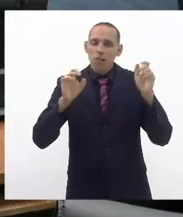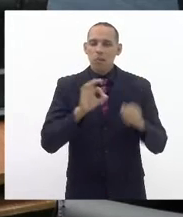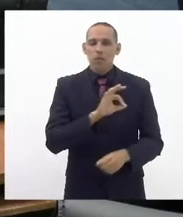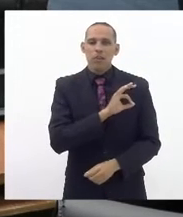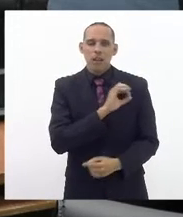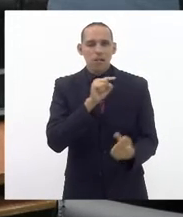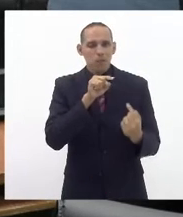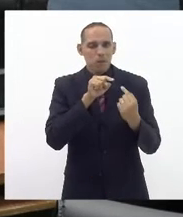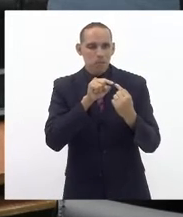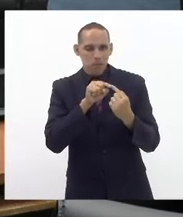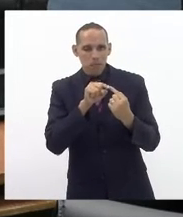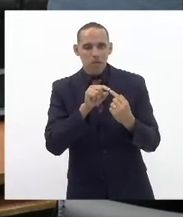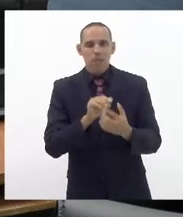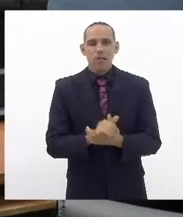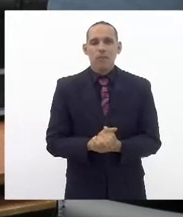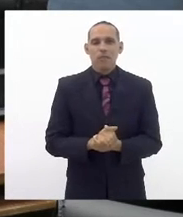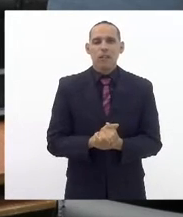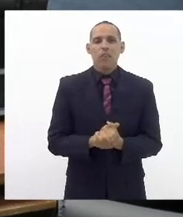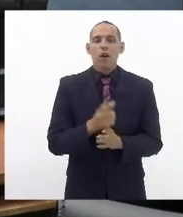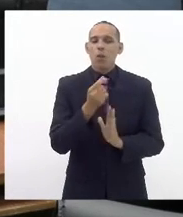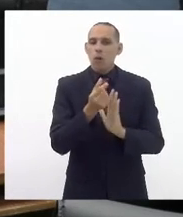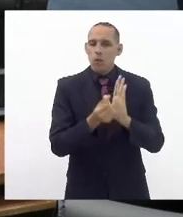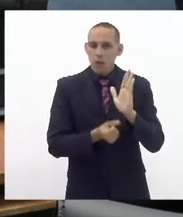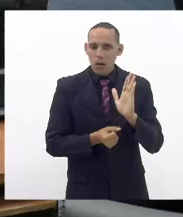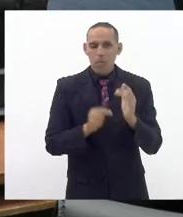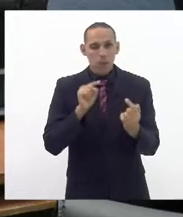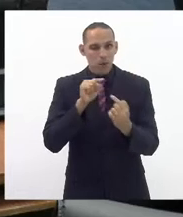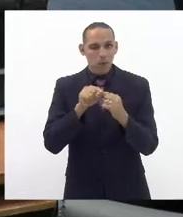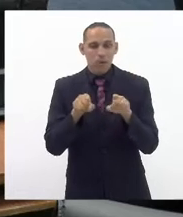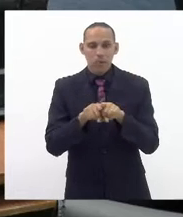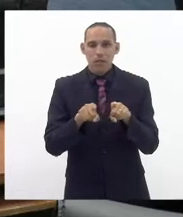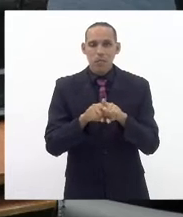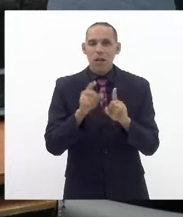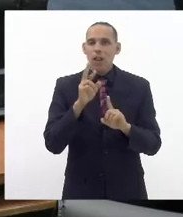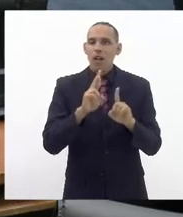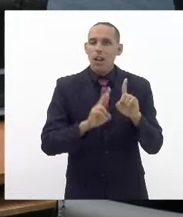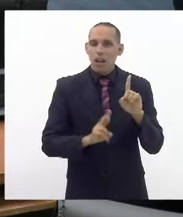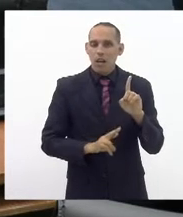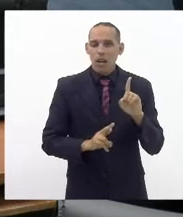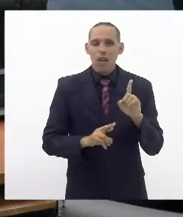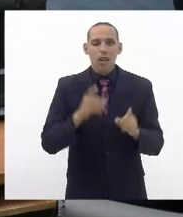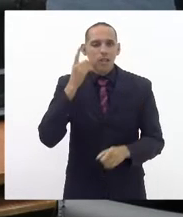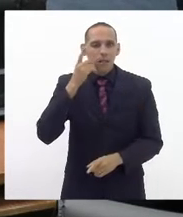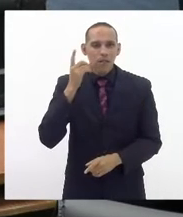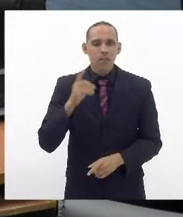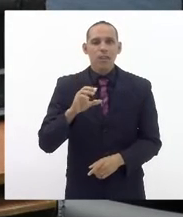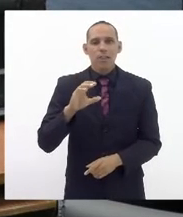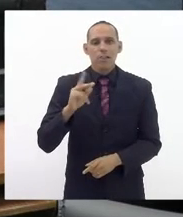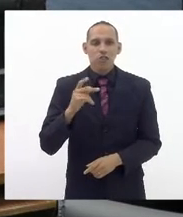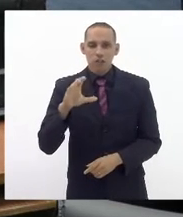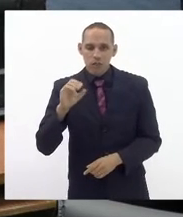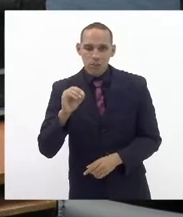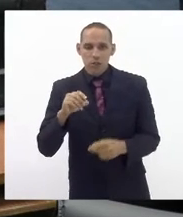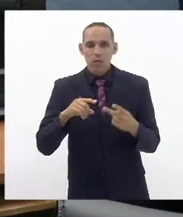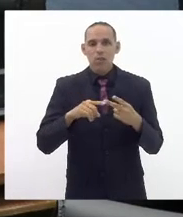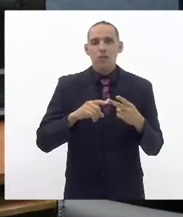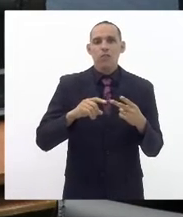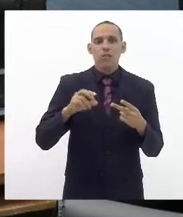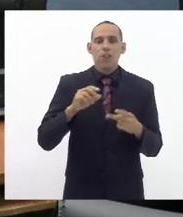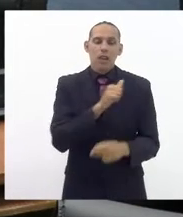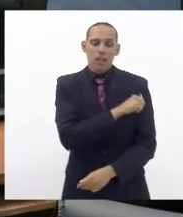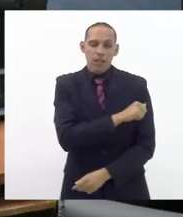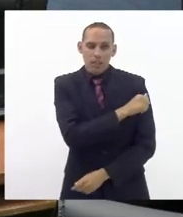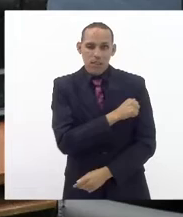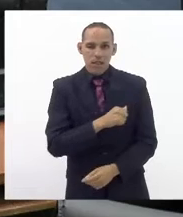De orçamento, fiscalização financeira e controle, favorável. Relatores, deputado Chico Machado, enfermeira Rejane, Marta Rocha e Eleomar Coelho.